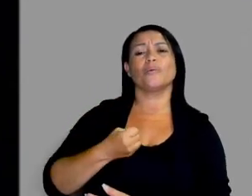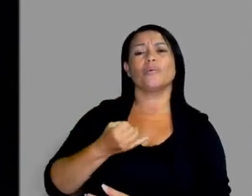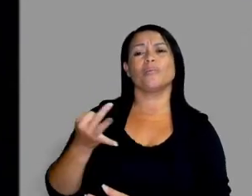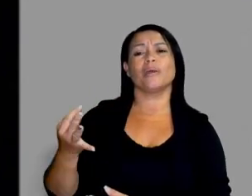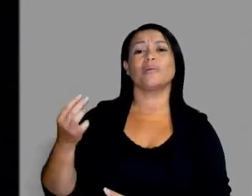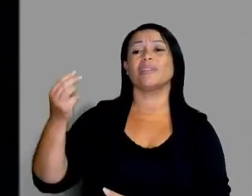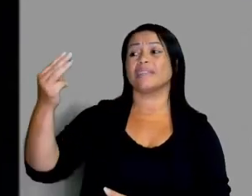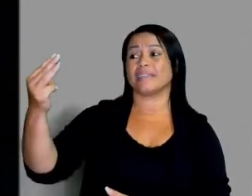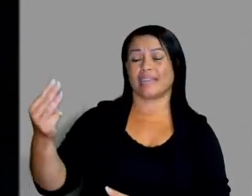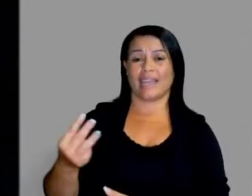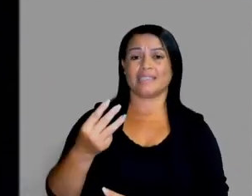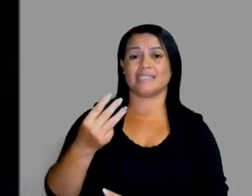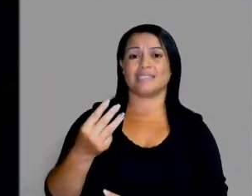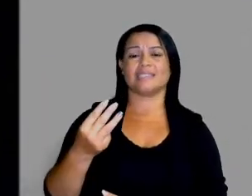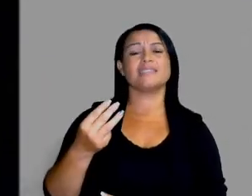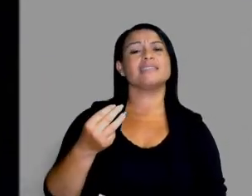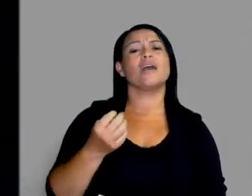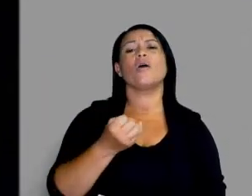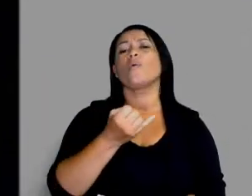3, ok?